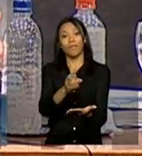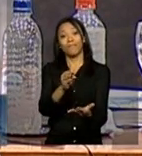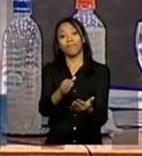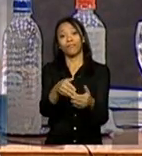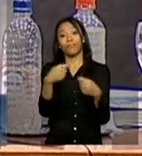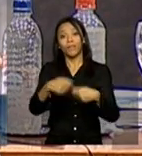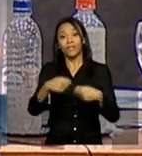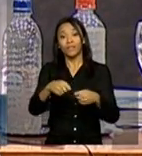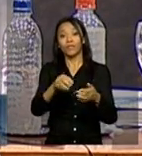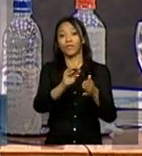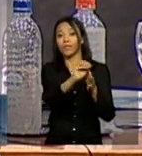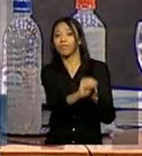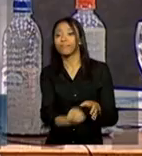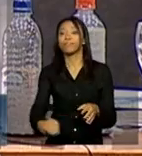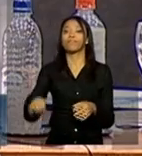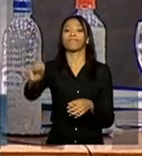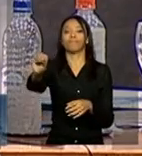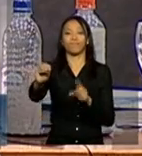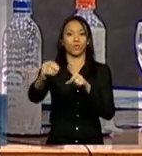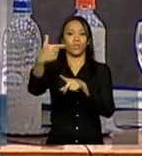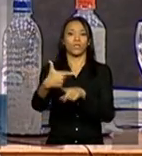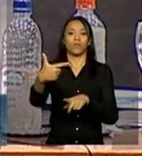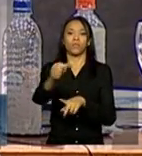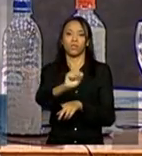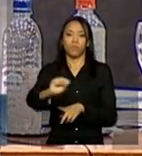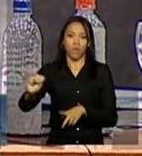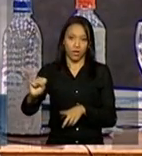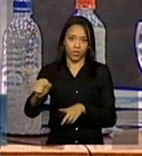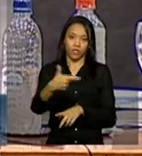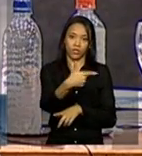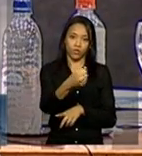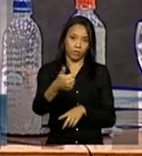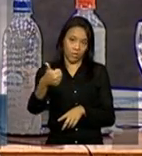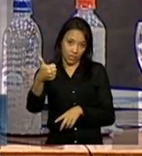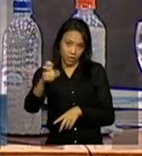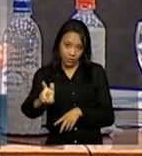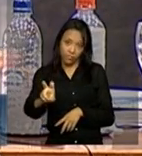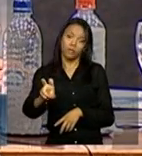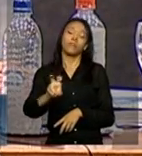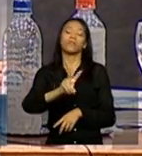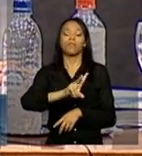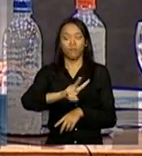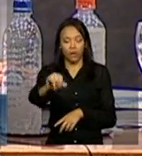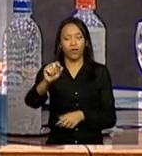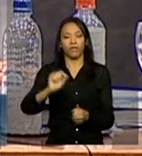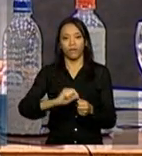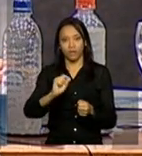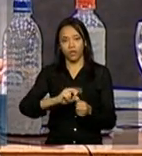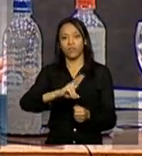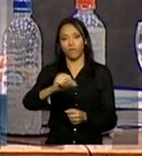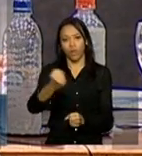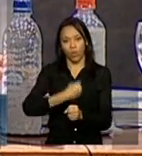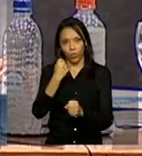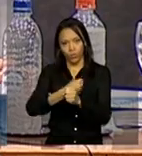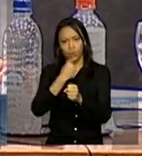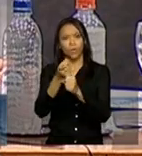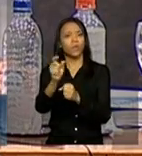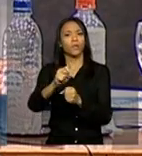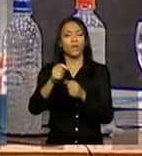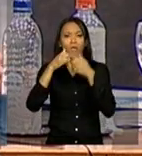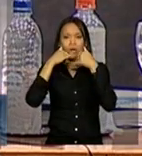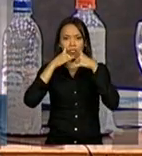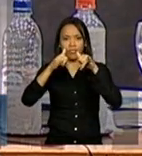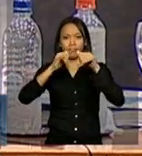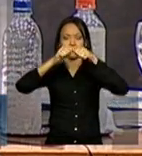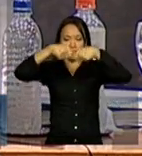transferido para o segundo semestre do próximo ano. Vamos realizá-lo e vamos construir essas hidrelétricas para o